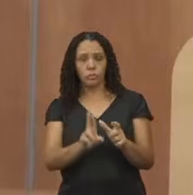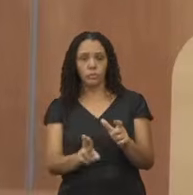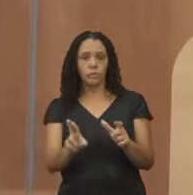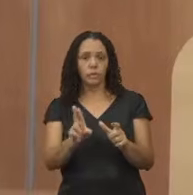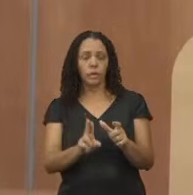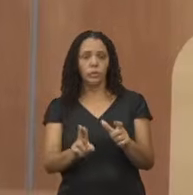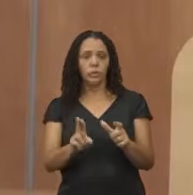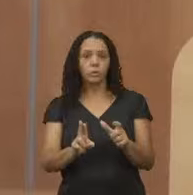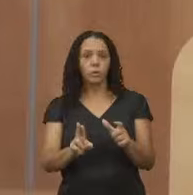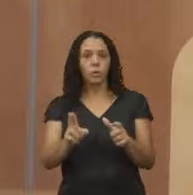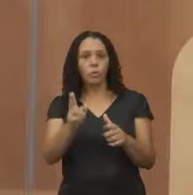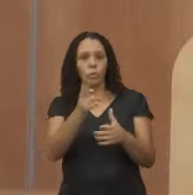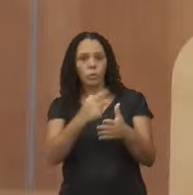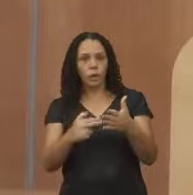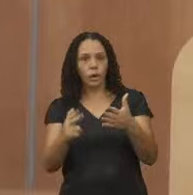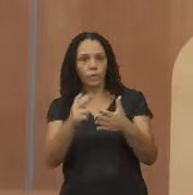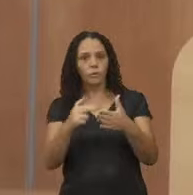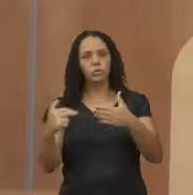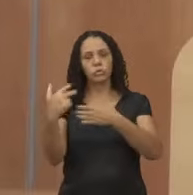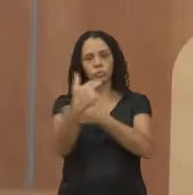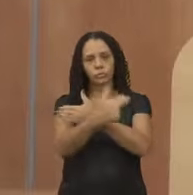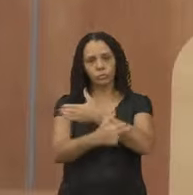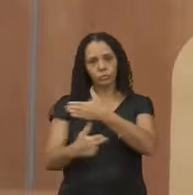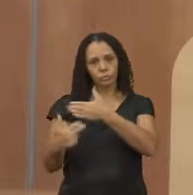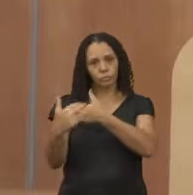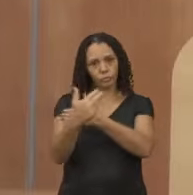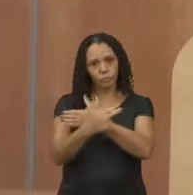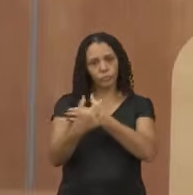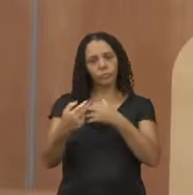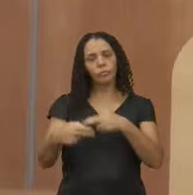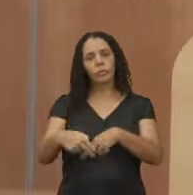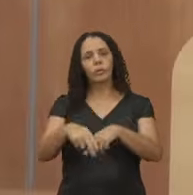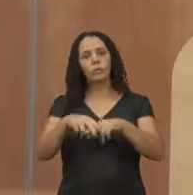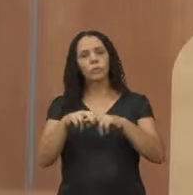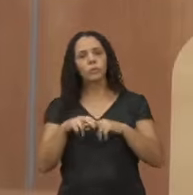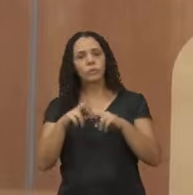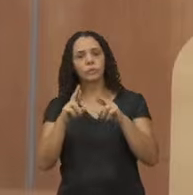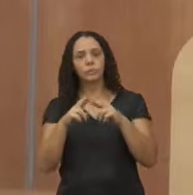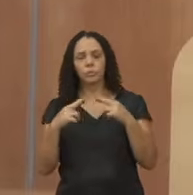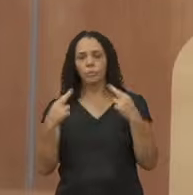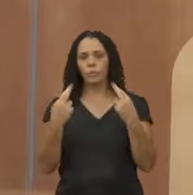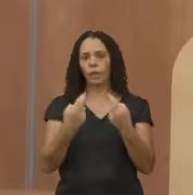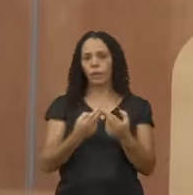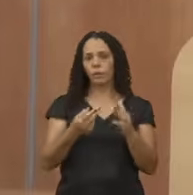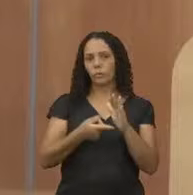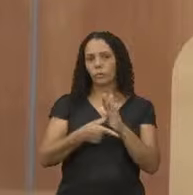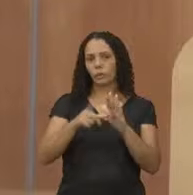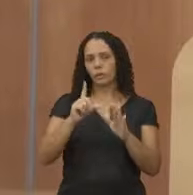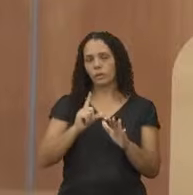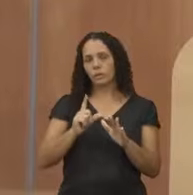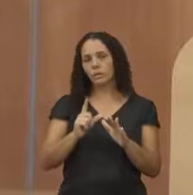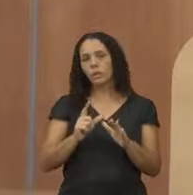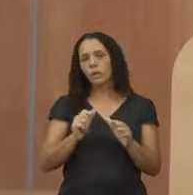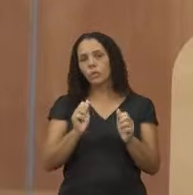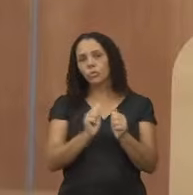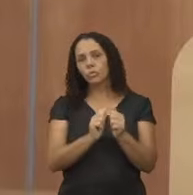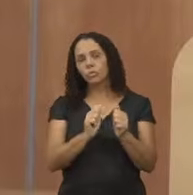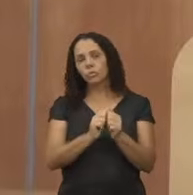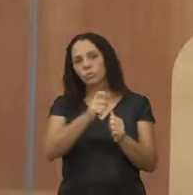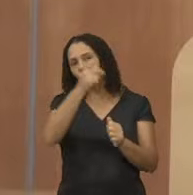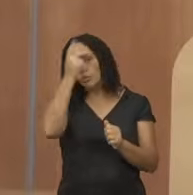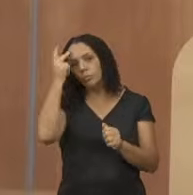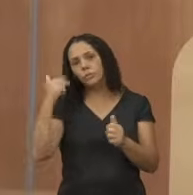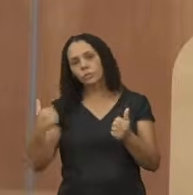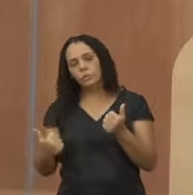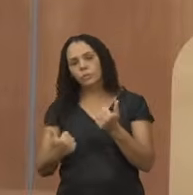o grafite e o muralismo. Então, por isso, a gente, numa reunião entre apoiadores desta vereadora que vos